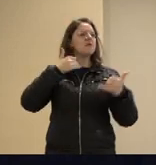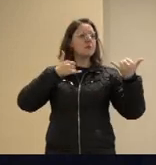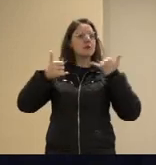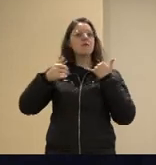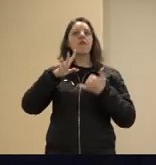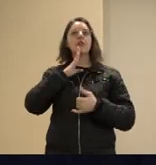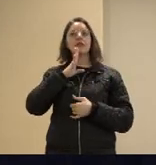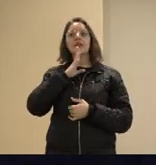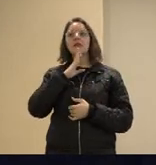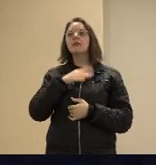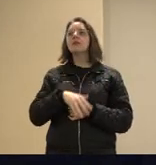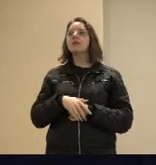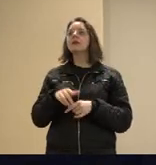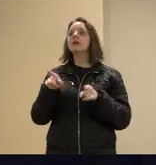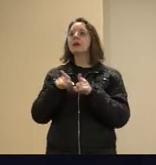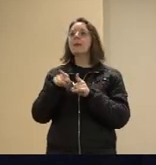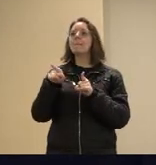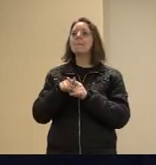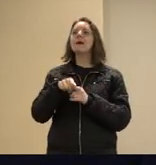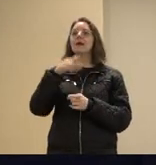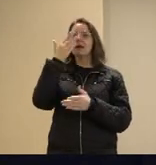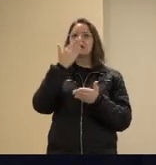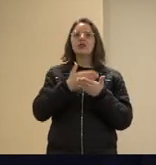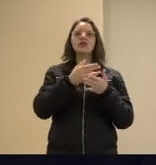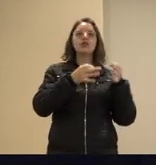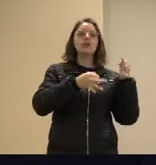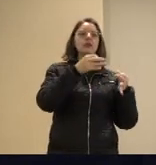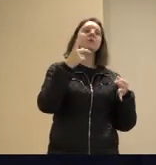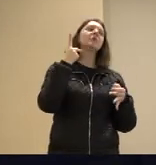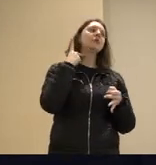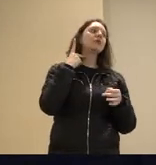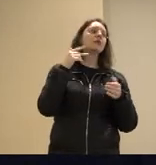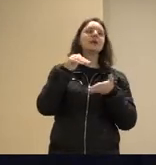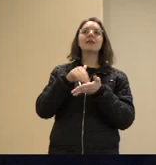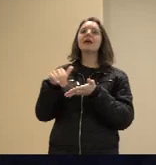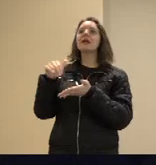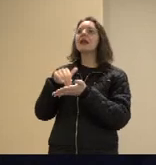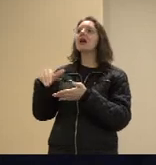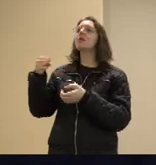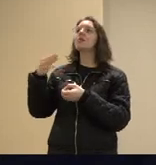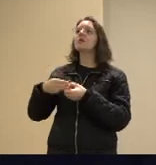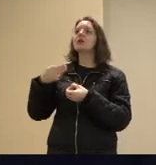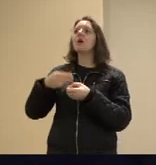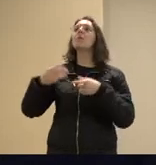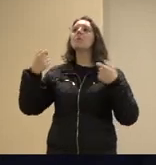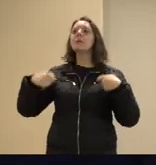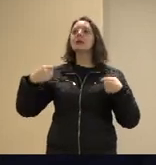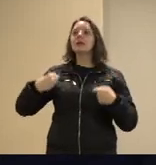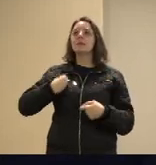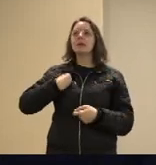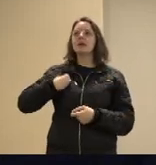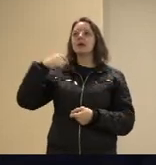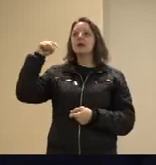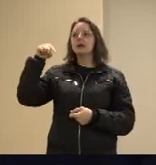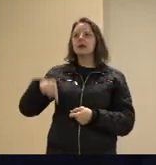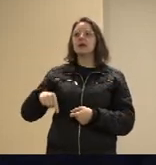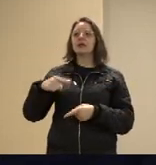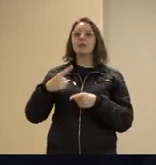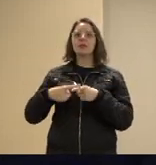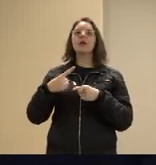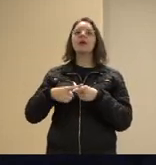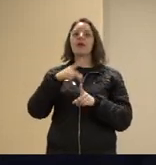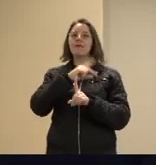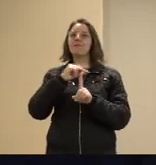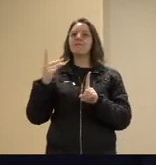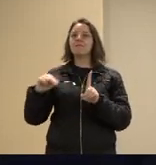merecia também alguns juízes, promotores e, principalmente, secretários municipais, que certamente sairiam com as costelas bem doloridas.